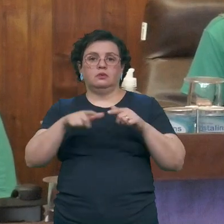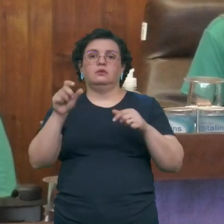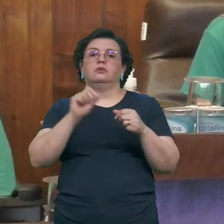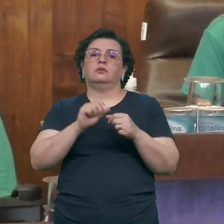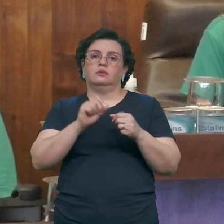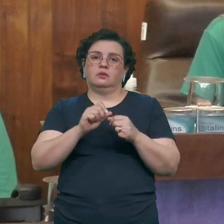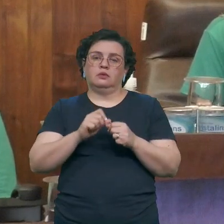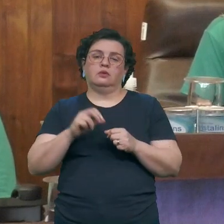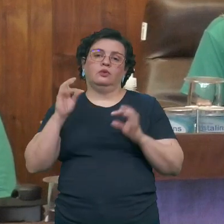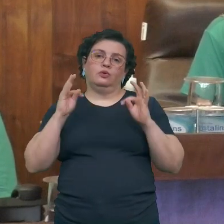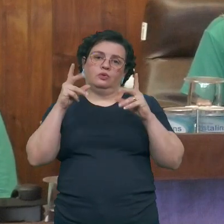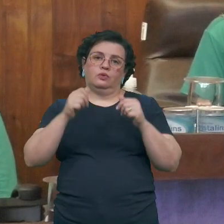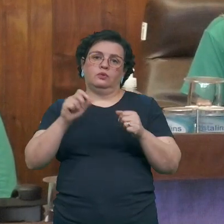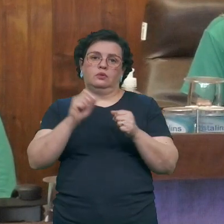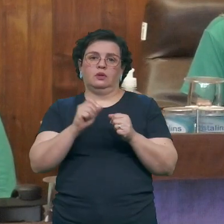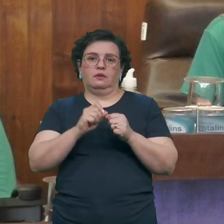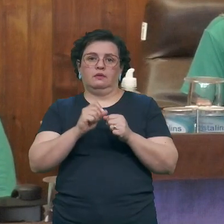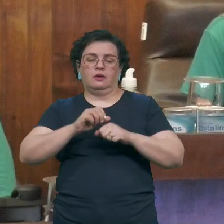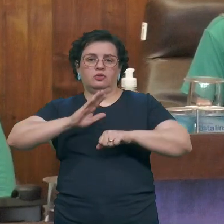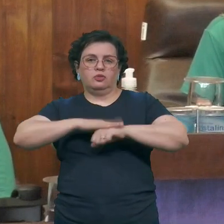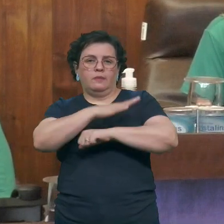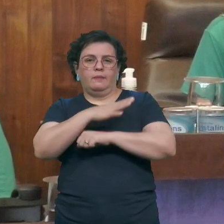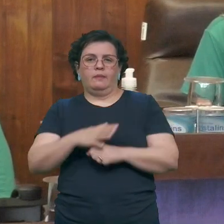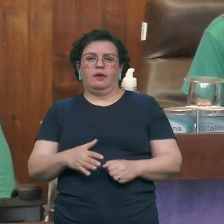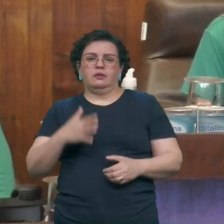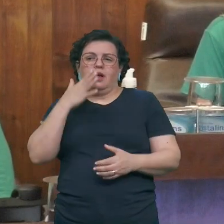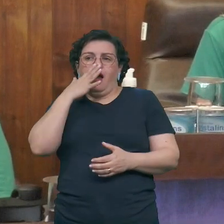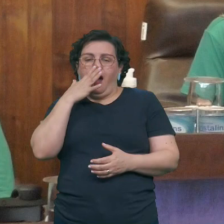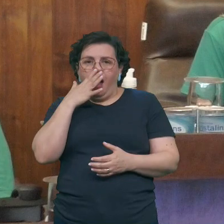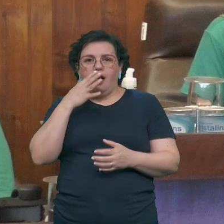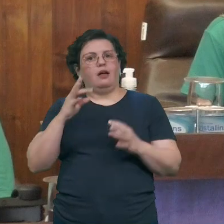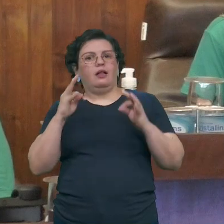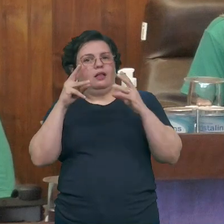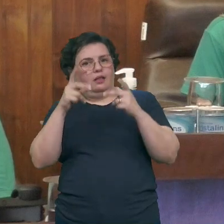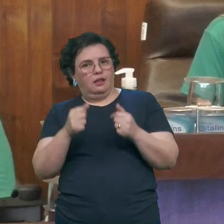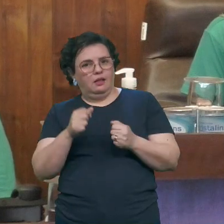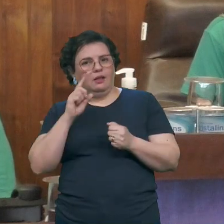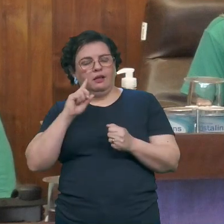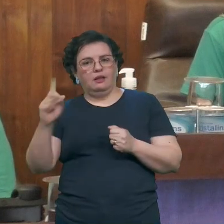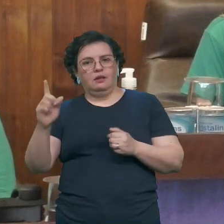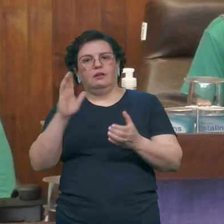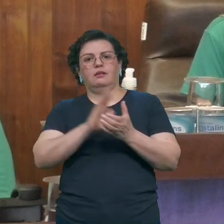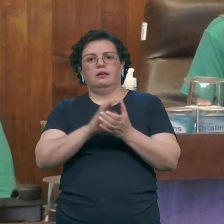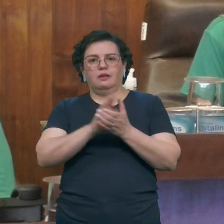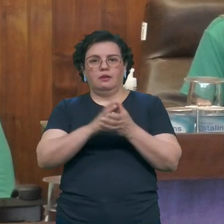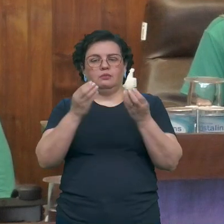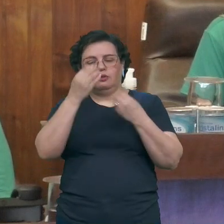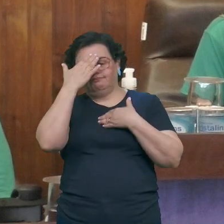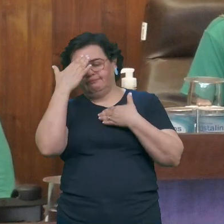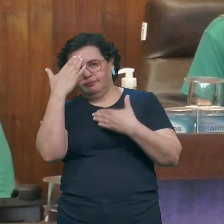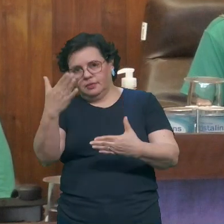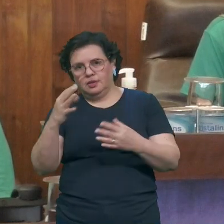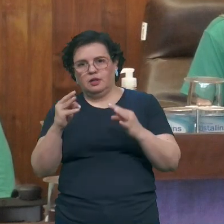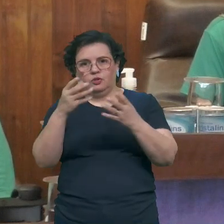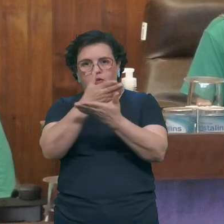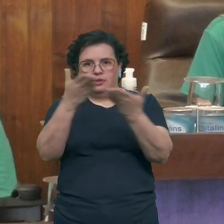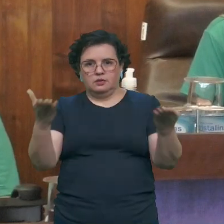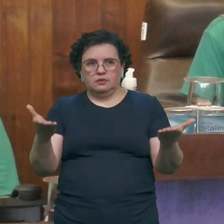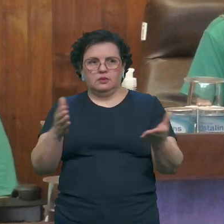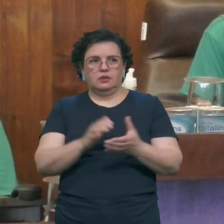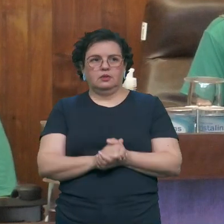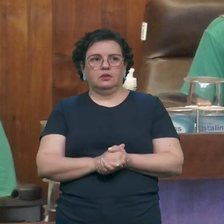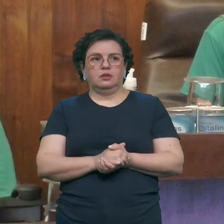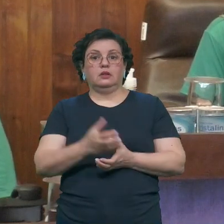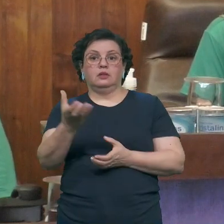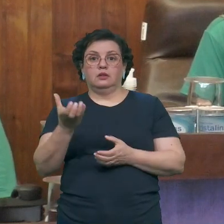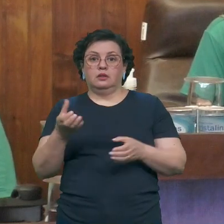por tudo quanto fazem de mais admirável diariamente. Parabéns e muito obrigada a todas vocês.